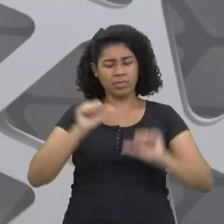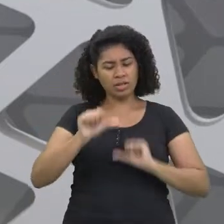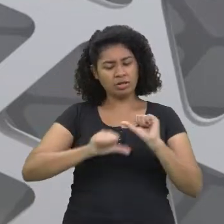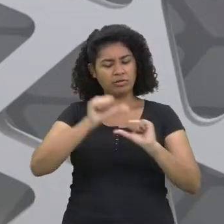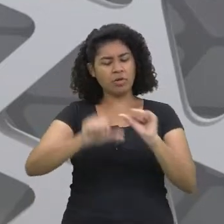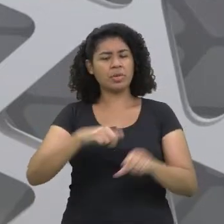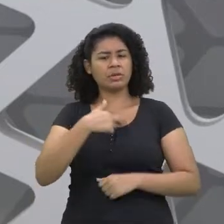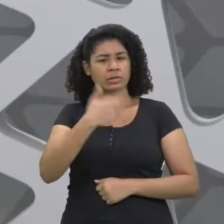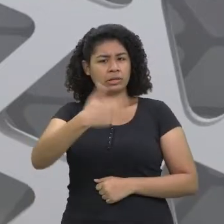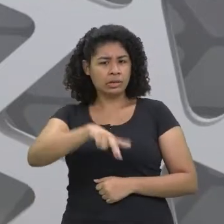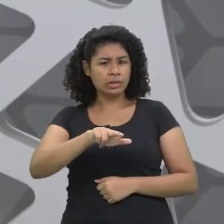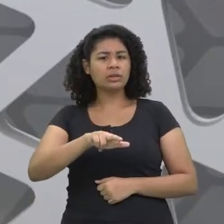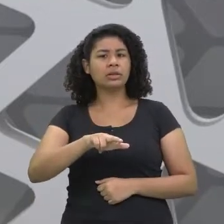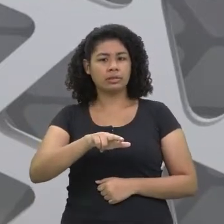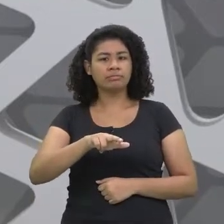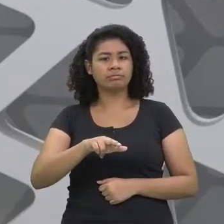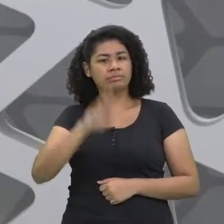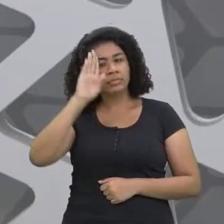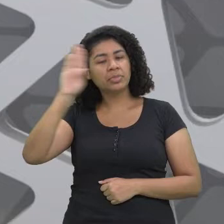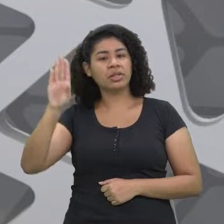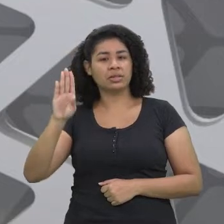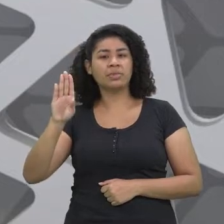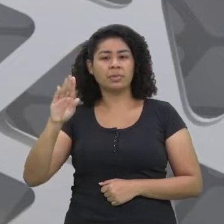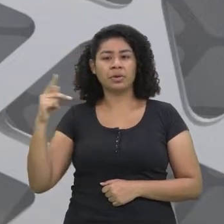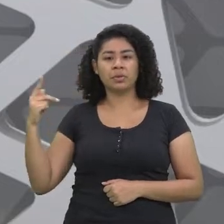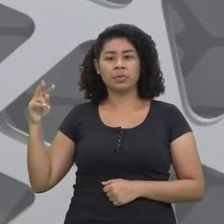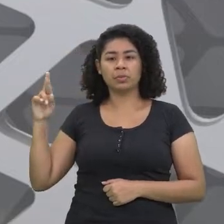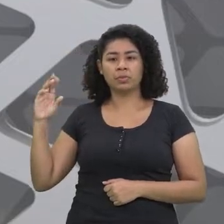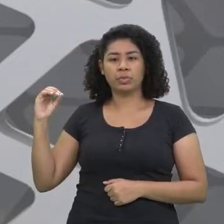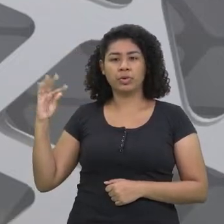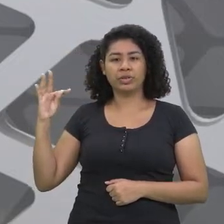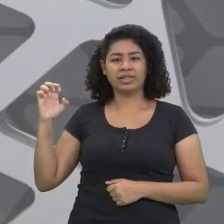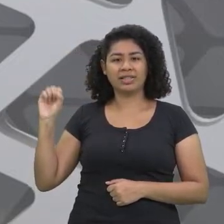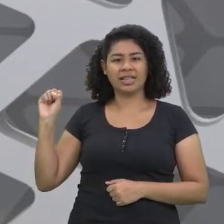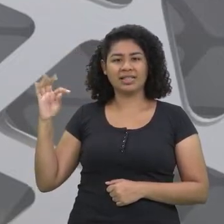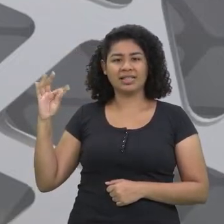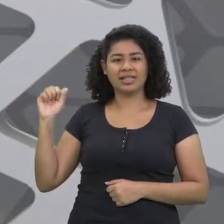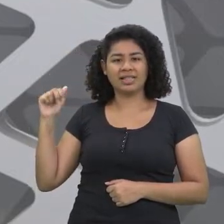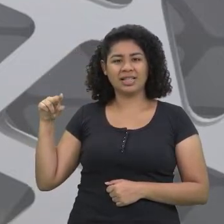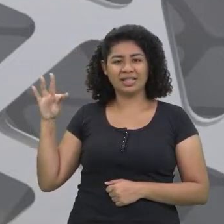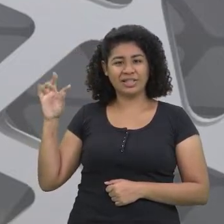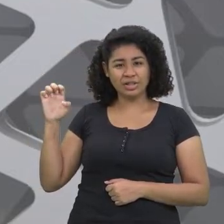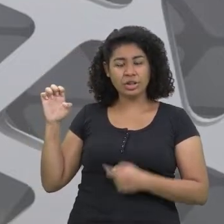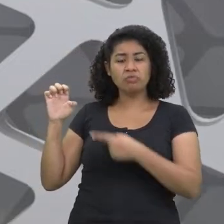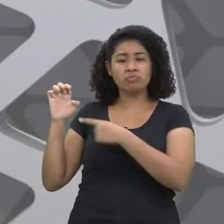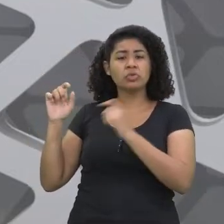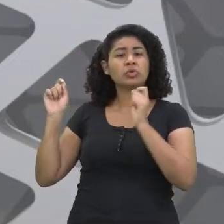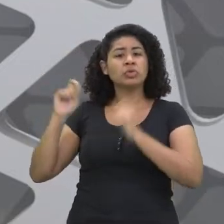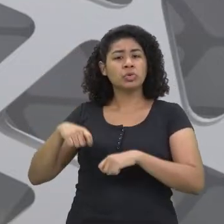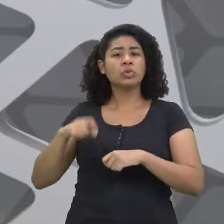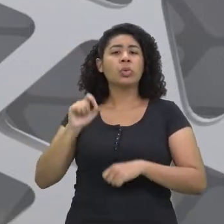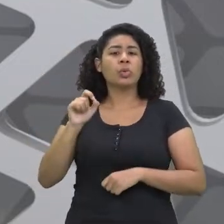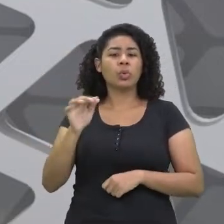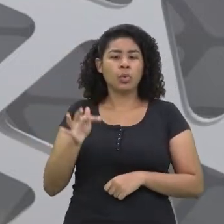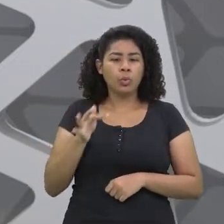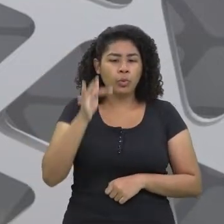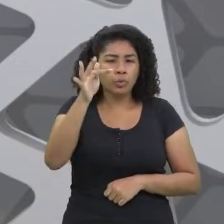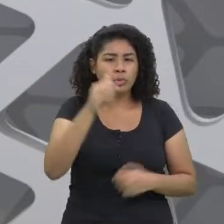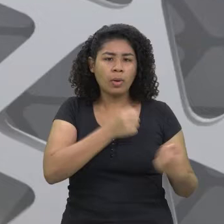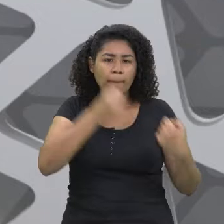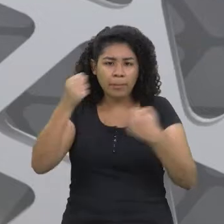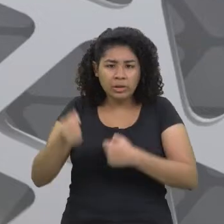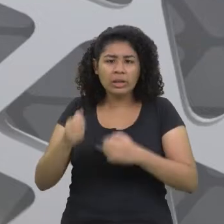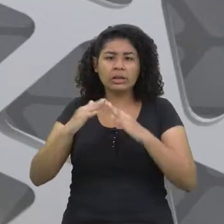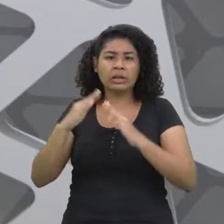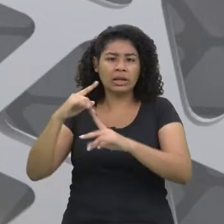principalmente a inicial é a reforma protestante, vai trazer consequências muito drásticas para o poderio da Igreja